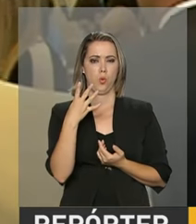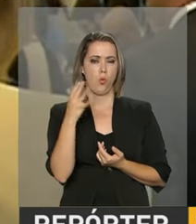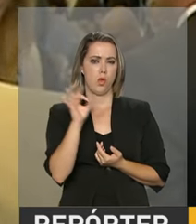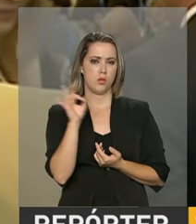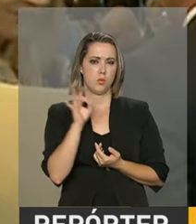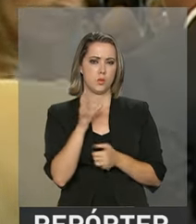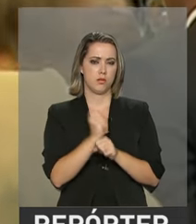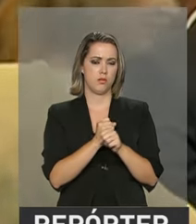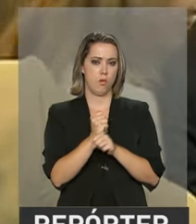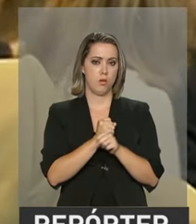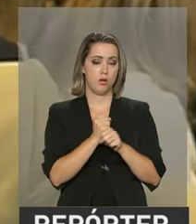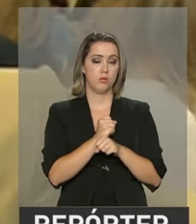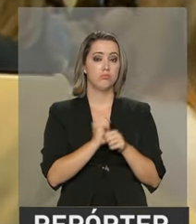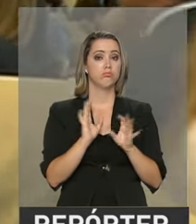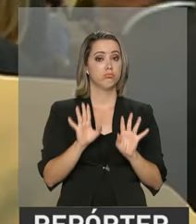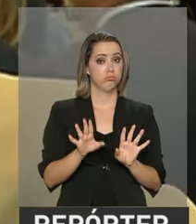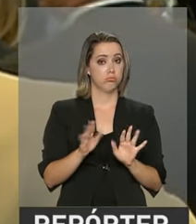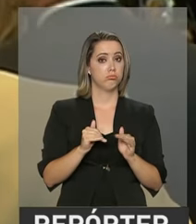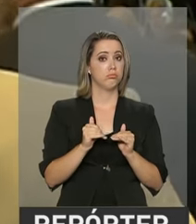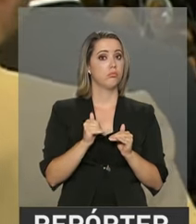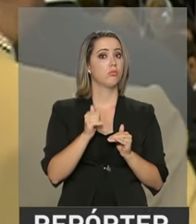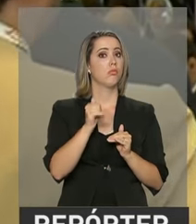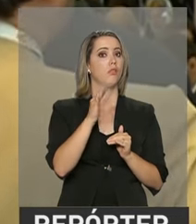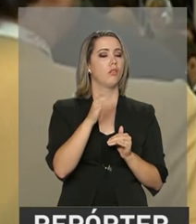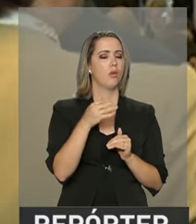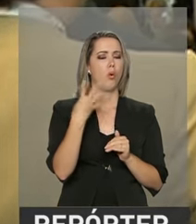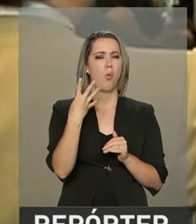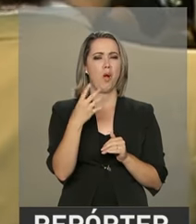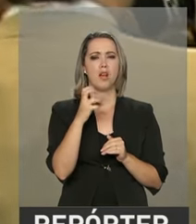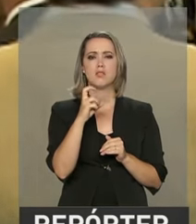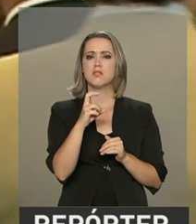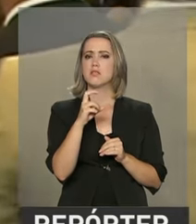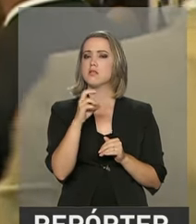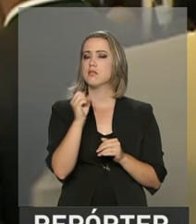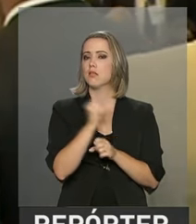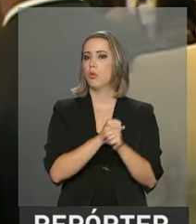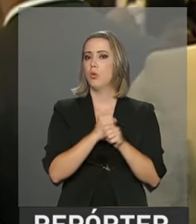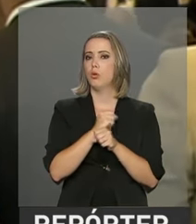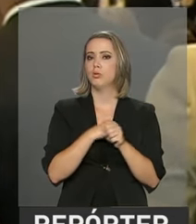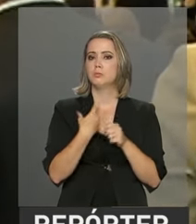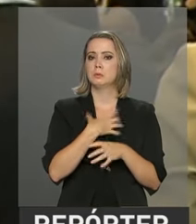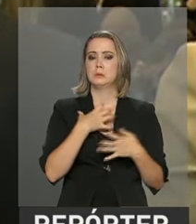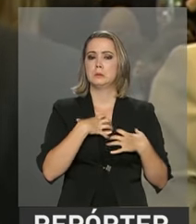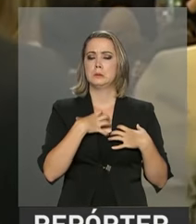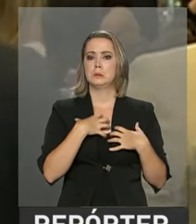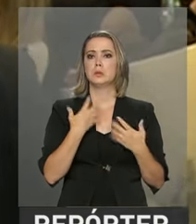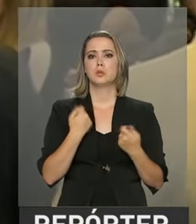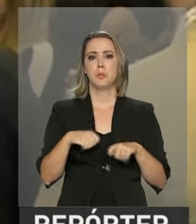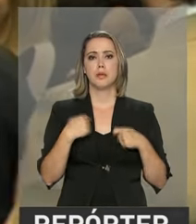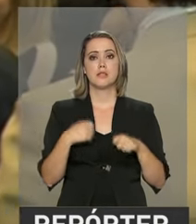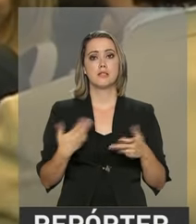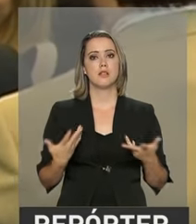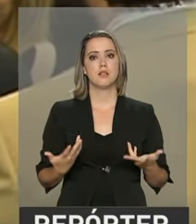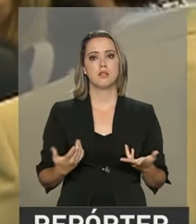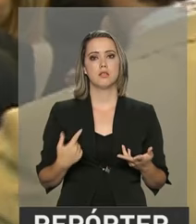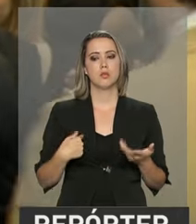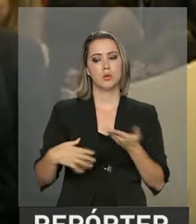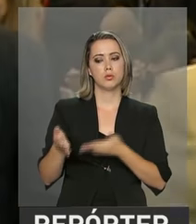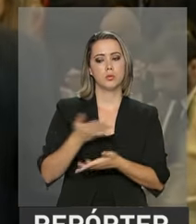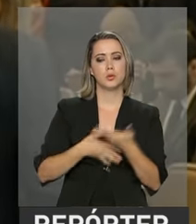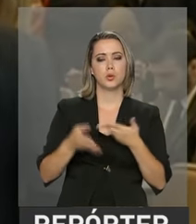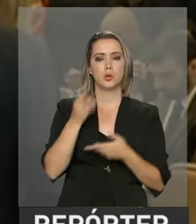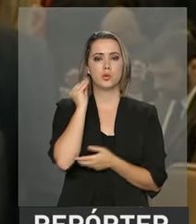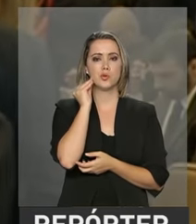ao ano vamos ter um crescimento durante 45 anos a gente começa a sentir uma carência então então também a troca de experiências